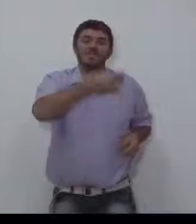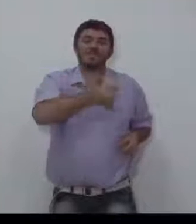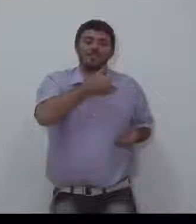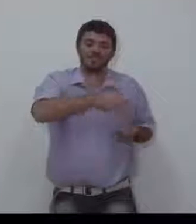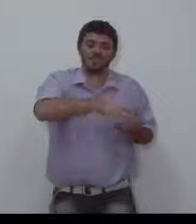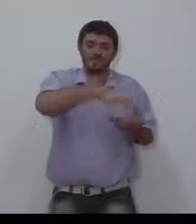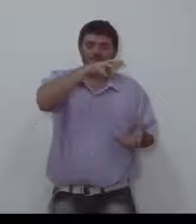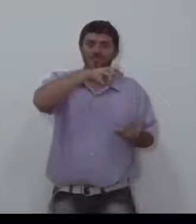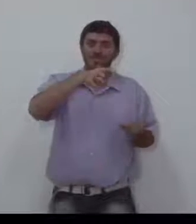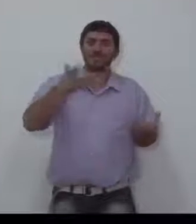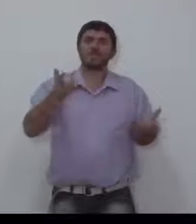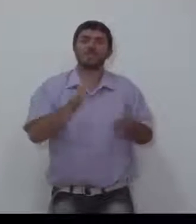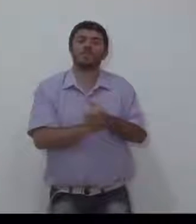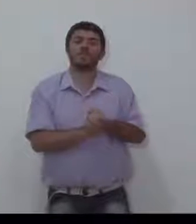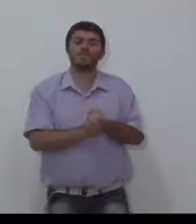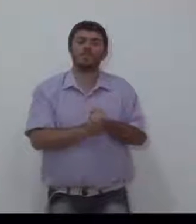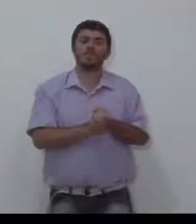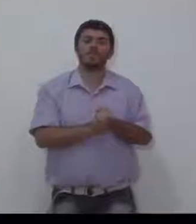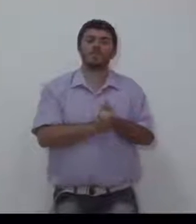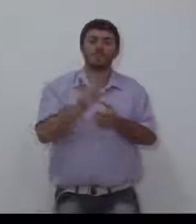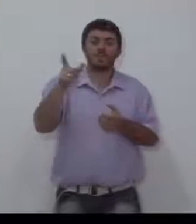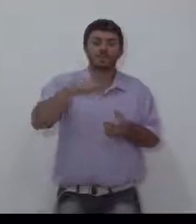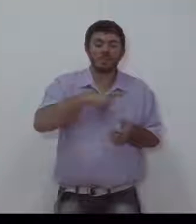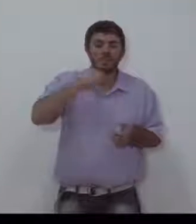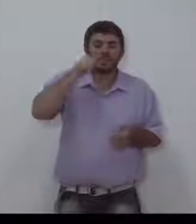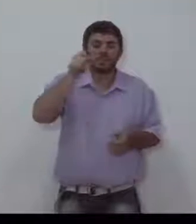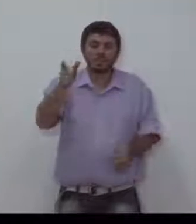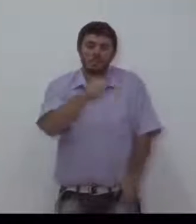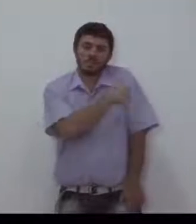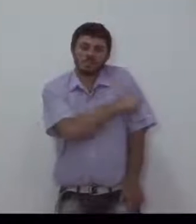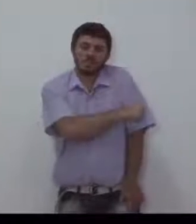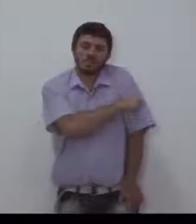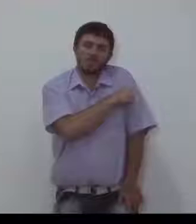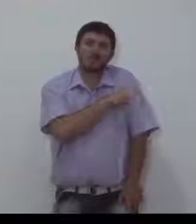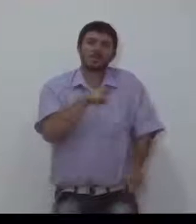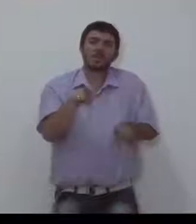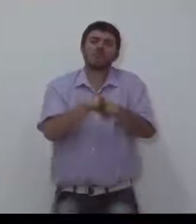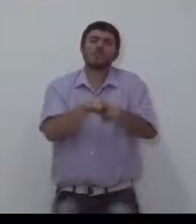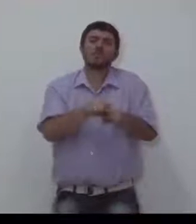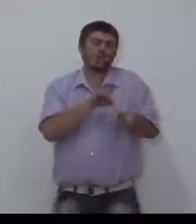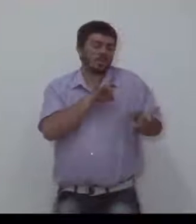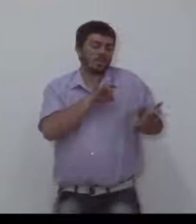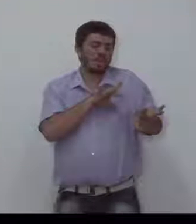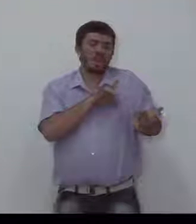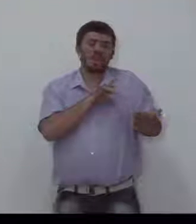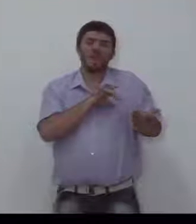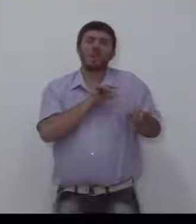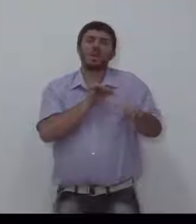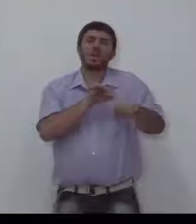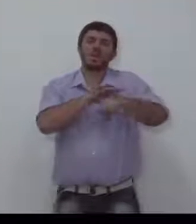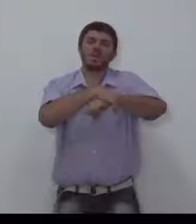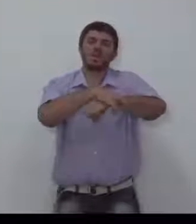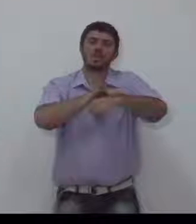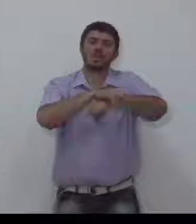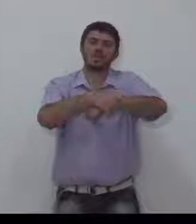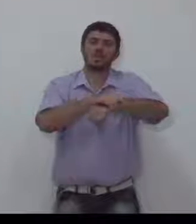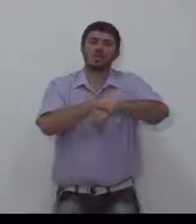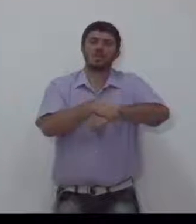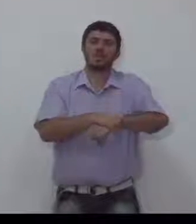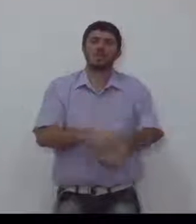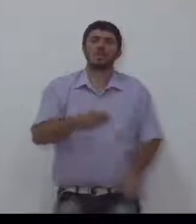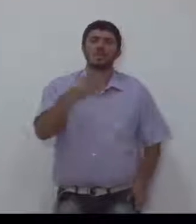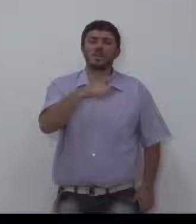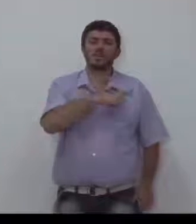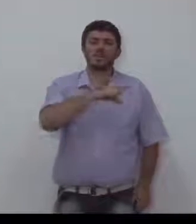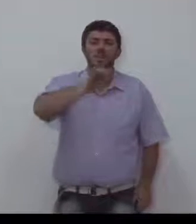de idosos. A Fernanda, ela é enfermeira e também técnica de segurança. E a Iva, ela é gerontóloga, não é? Ela é especialista ali